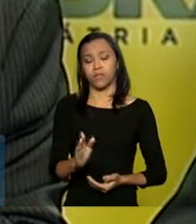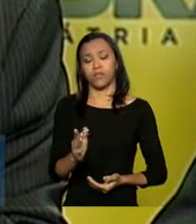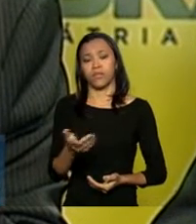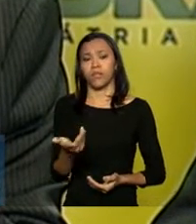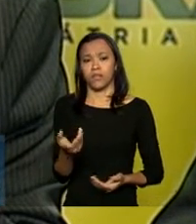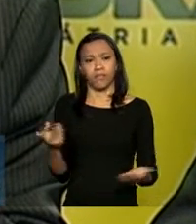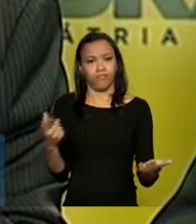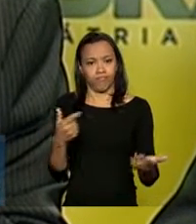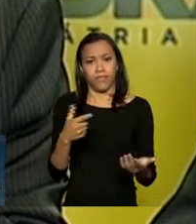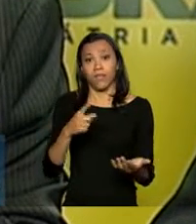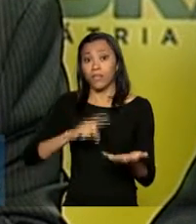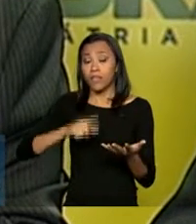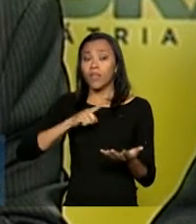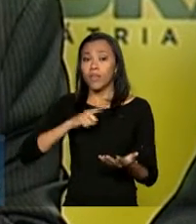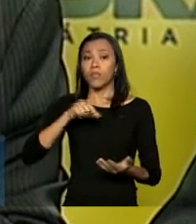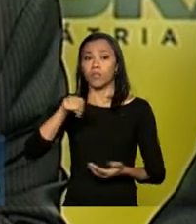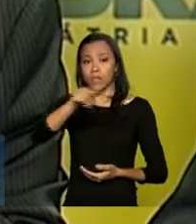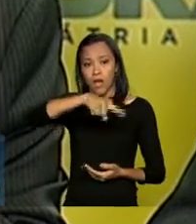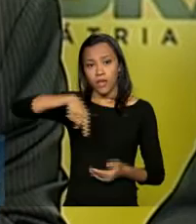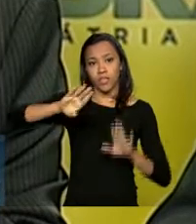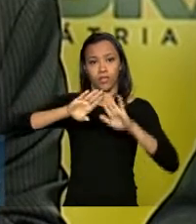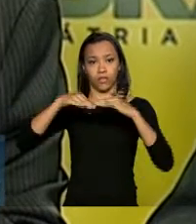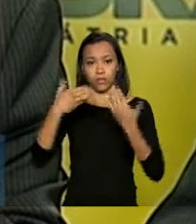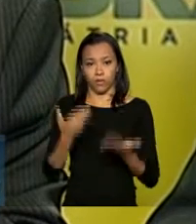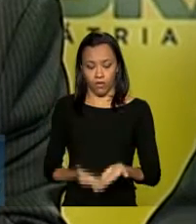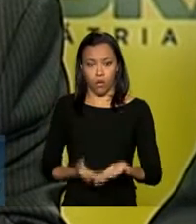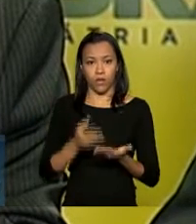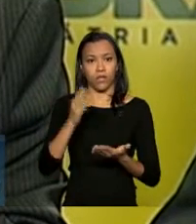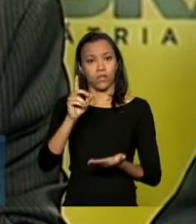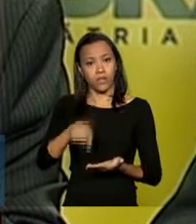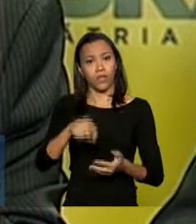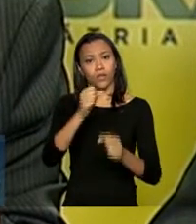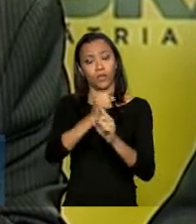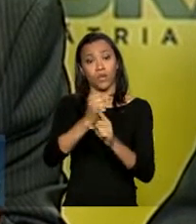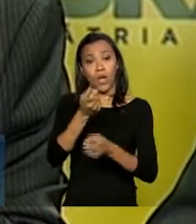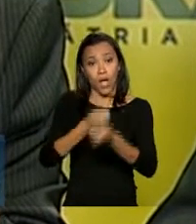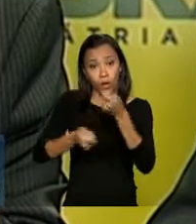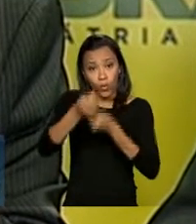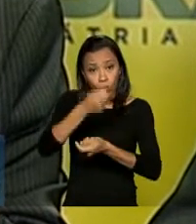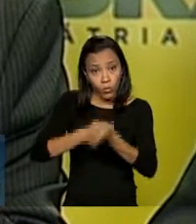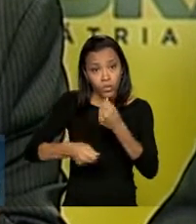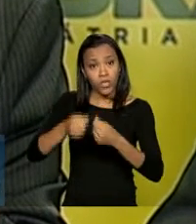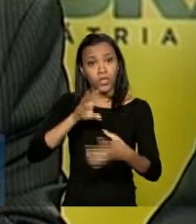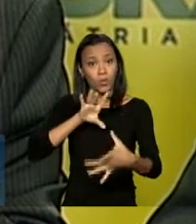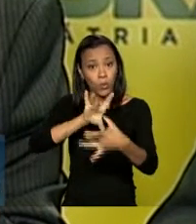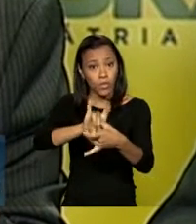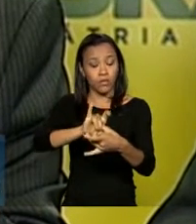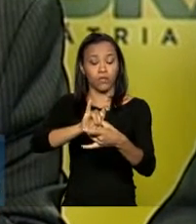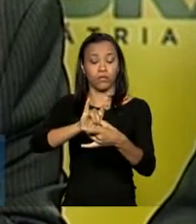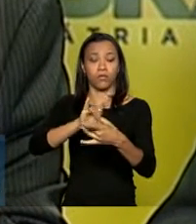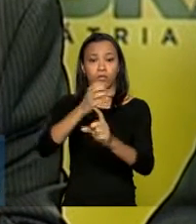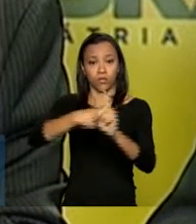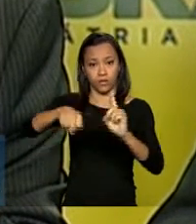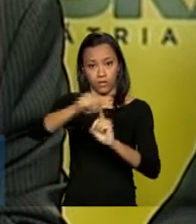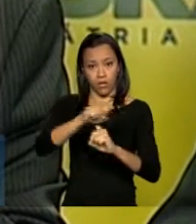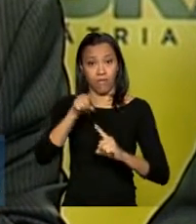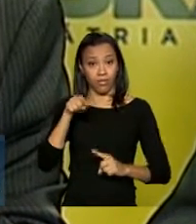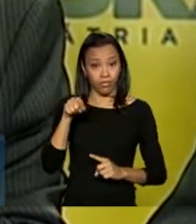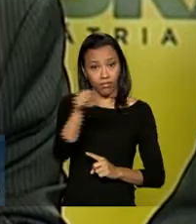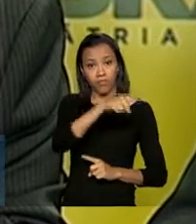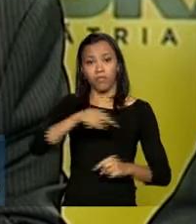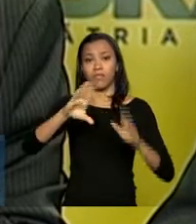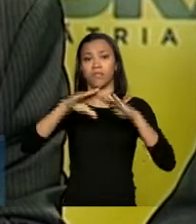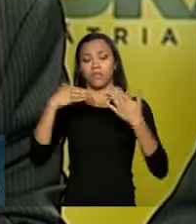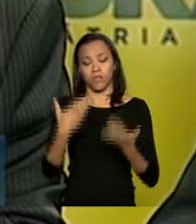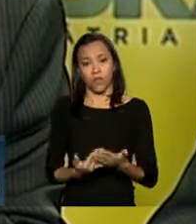adversa. Nós temos aí escolas que estão lidando com nível socioeconômico baixo ou muito baixo. Ou seja, elas têm um peso